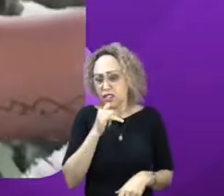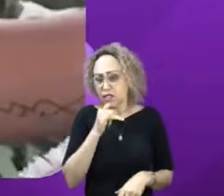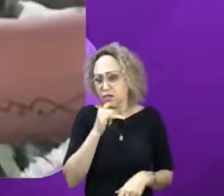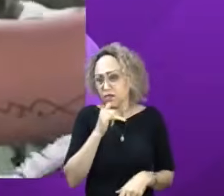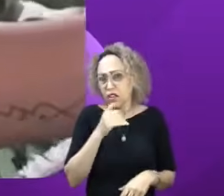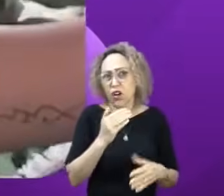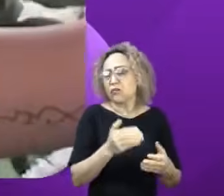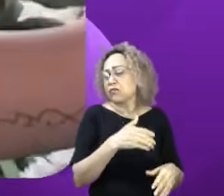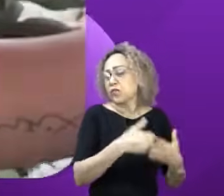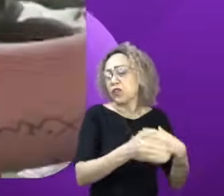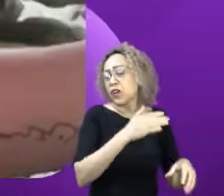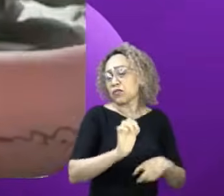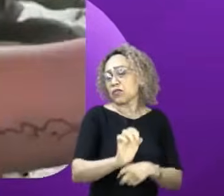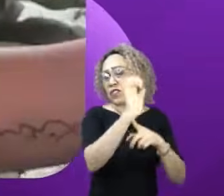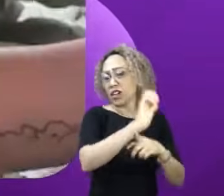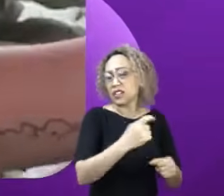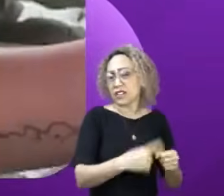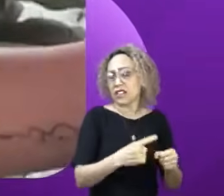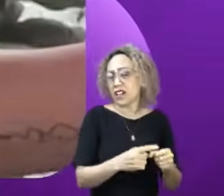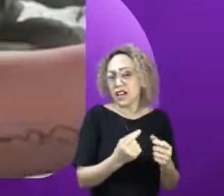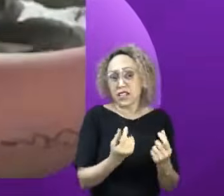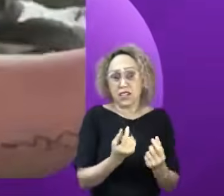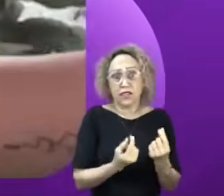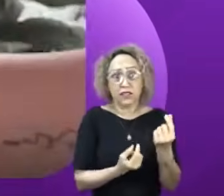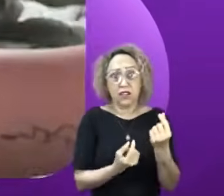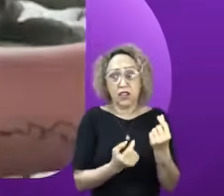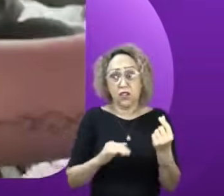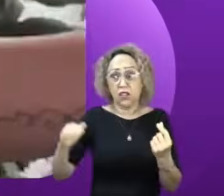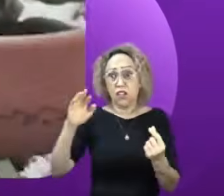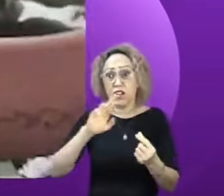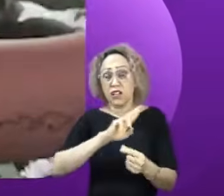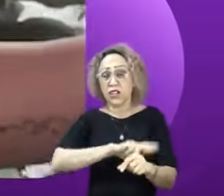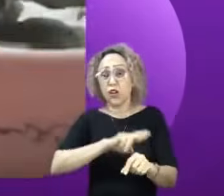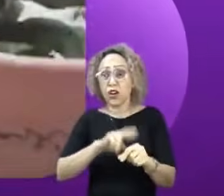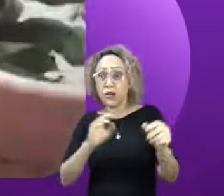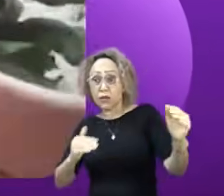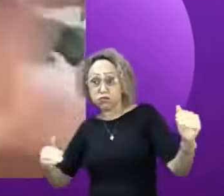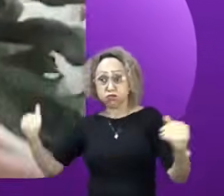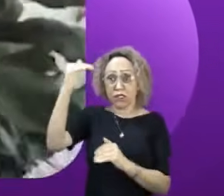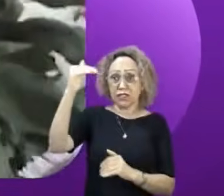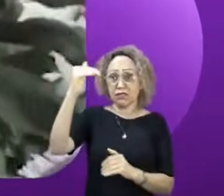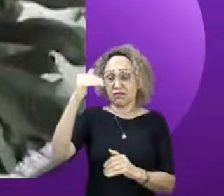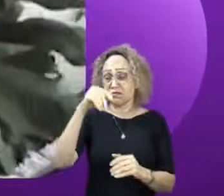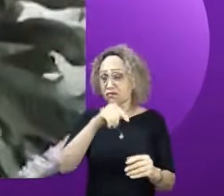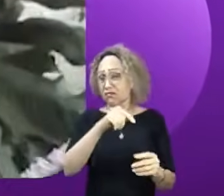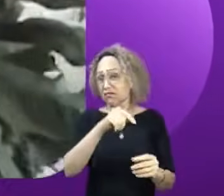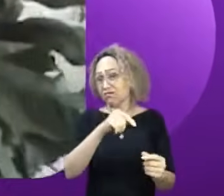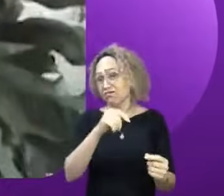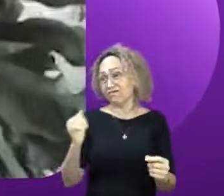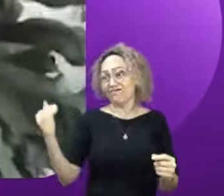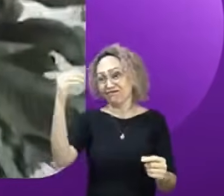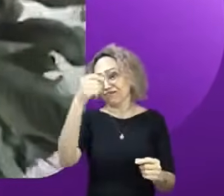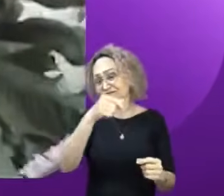por X, né? Aqui ele vai chegar a XX. Então as coisas são bem, as opções